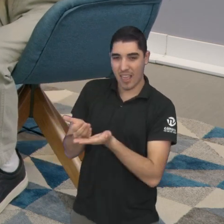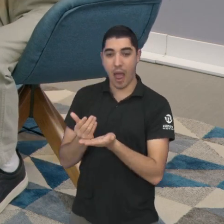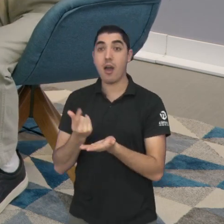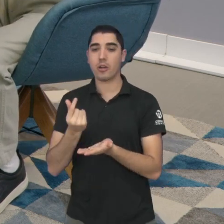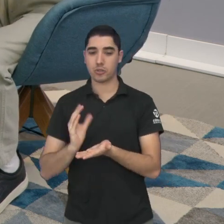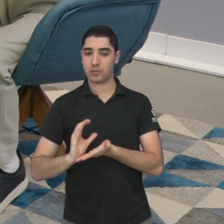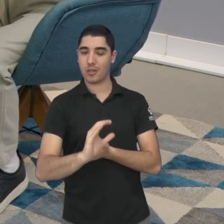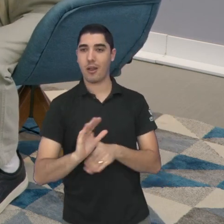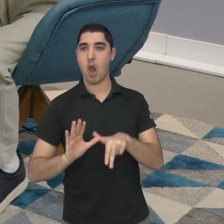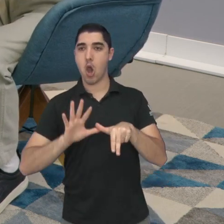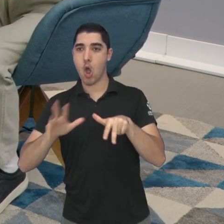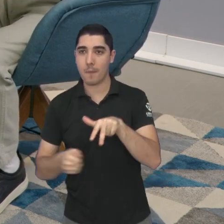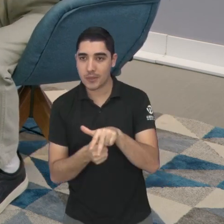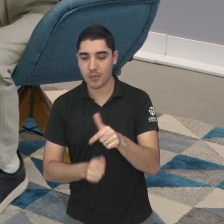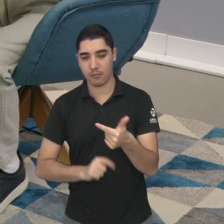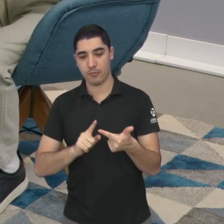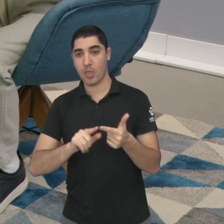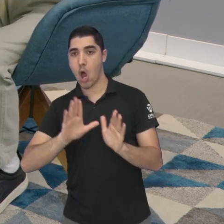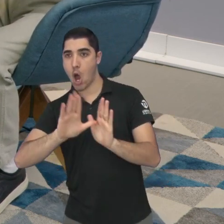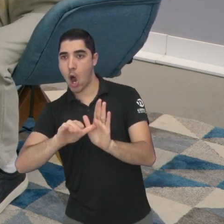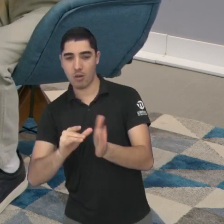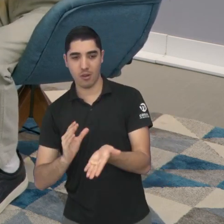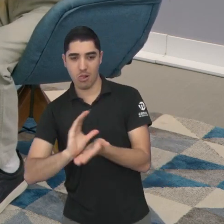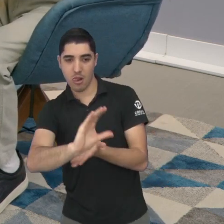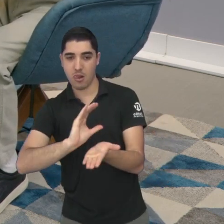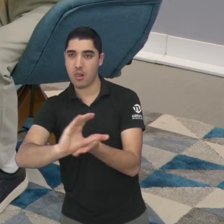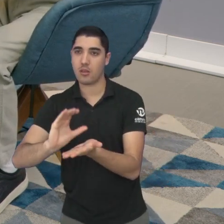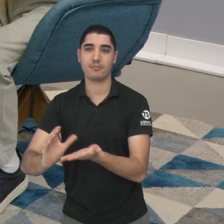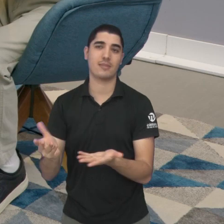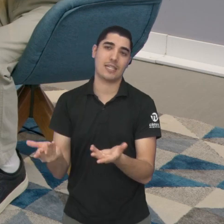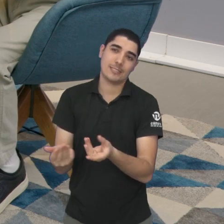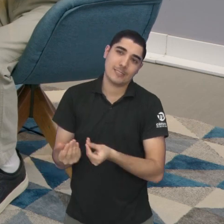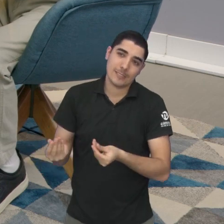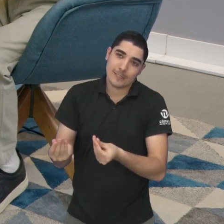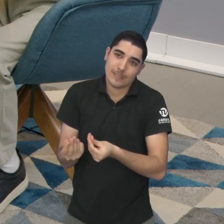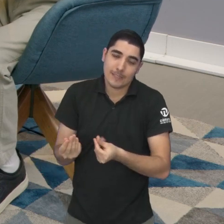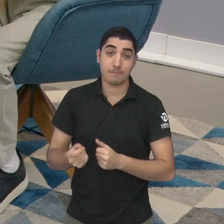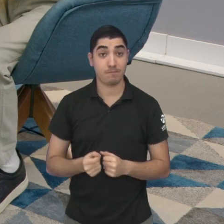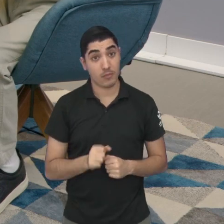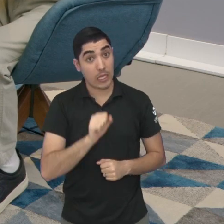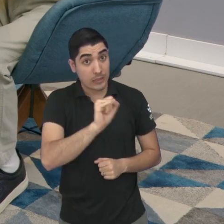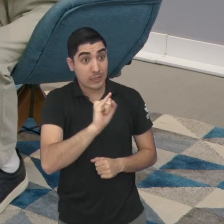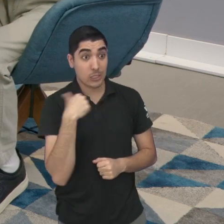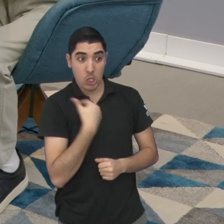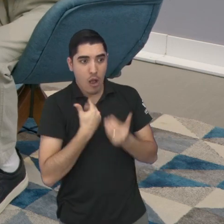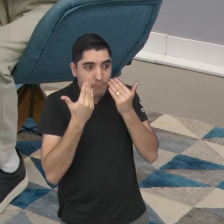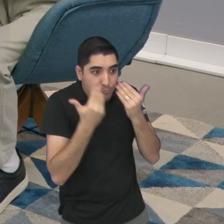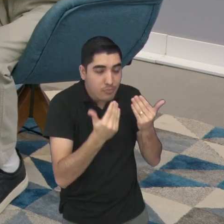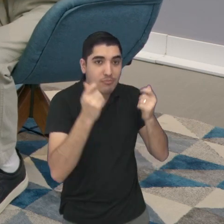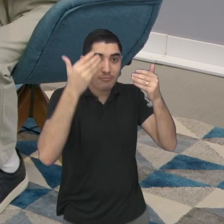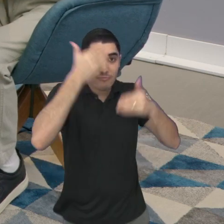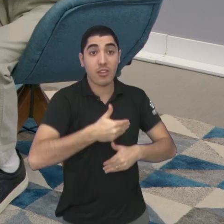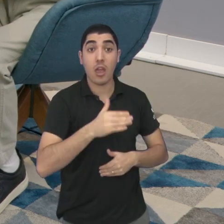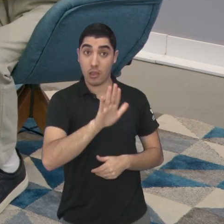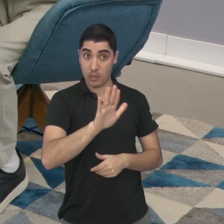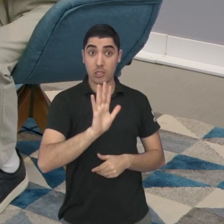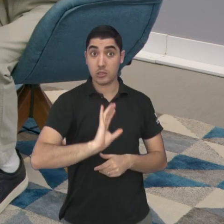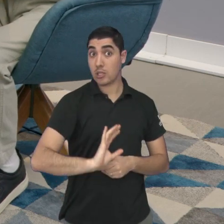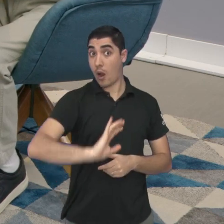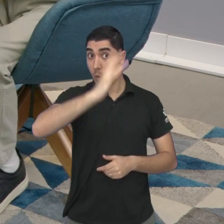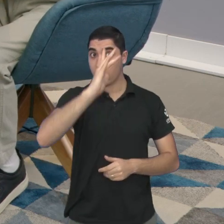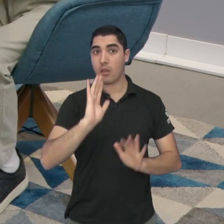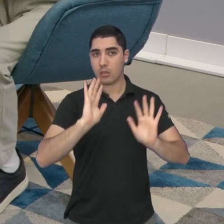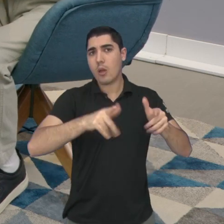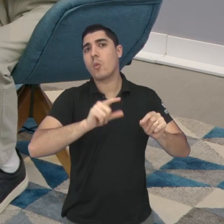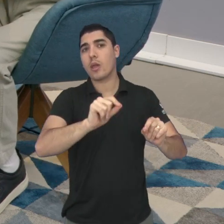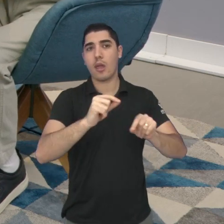de corrupção, de roubo que tem, aí fica chateado. Isso quando a gente sabe, porque também o que tem acontecido bastante, a gente viu isso, acompanhou